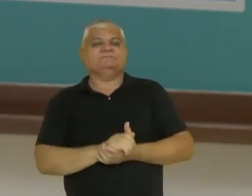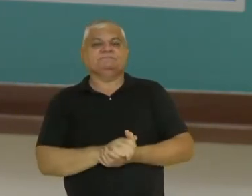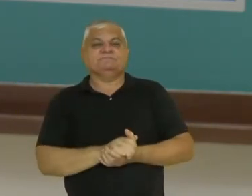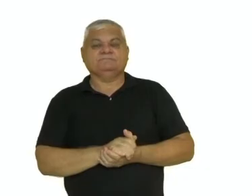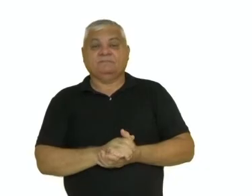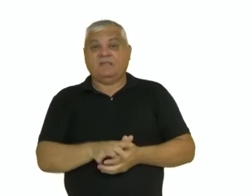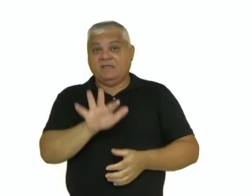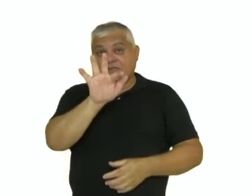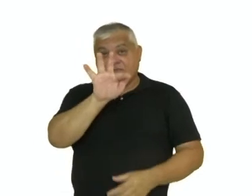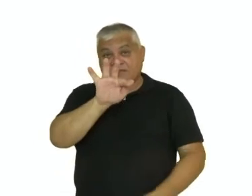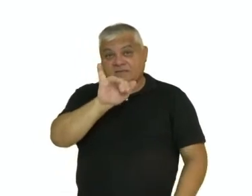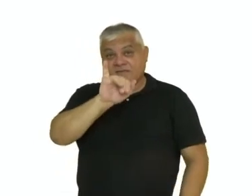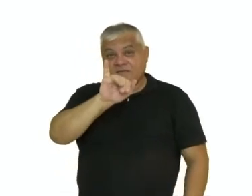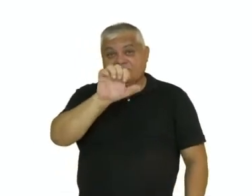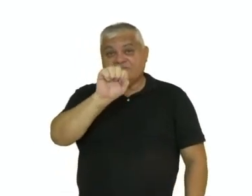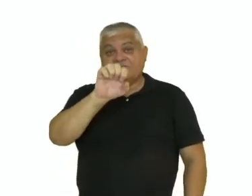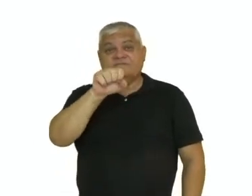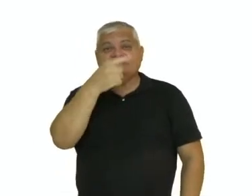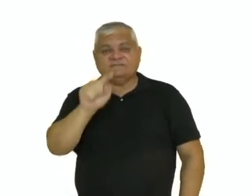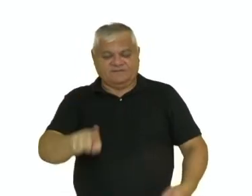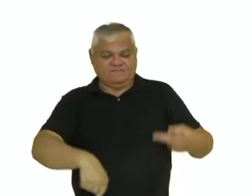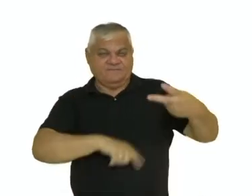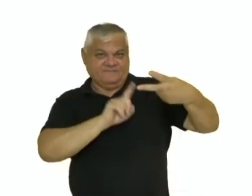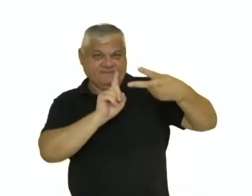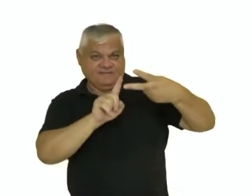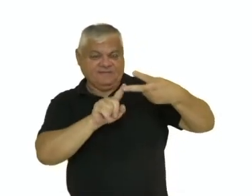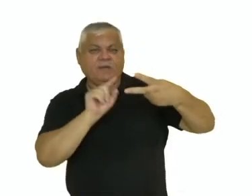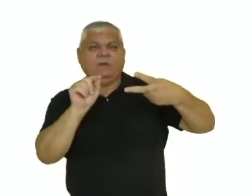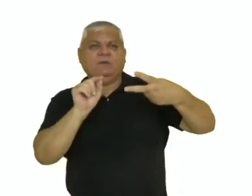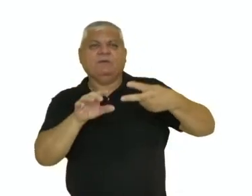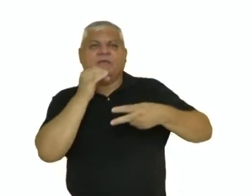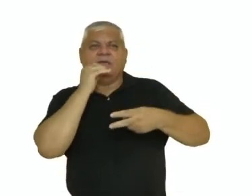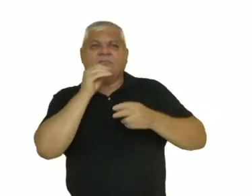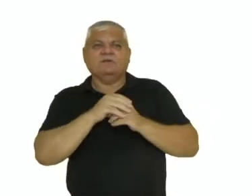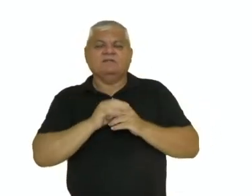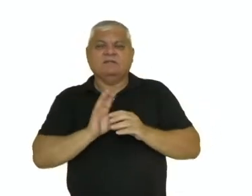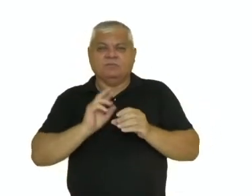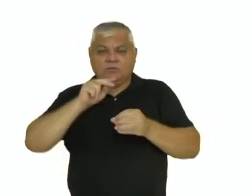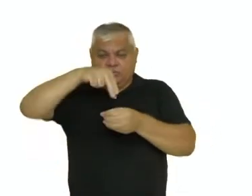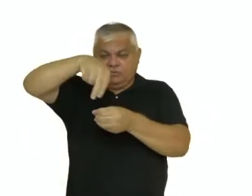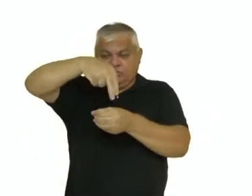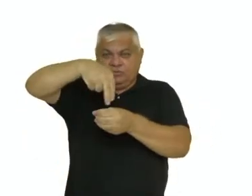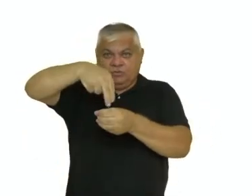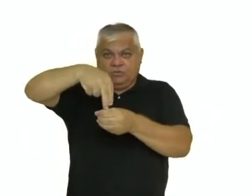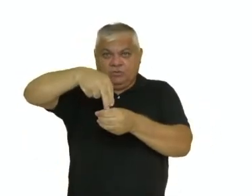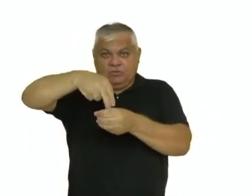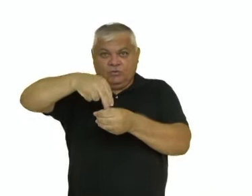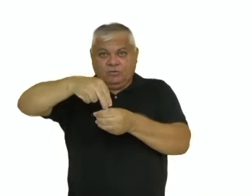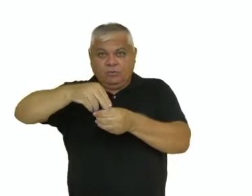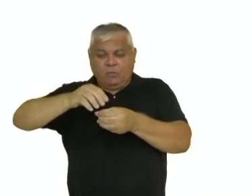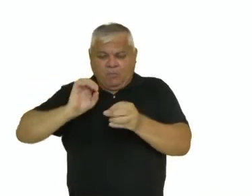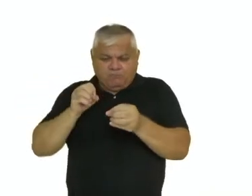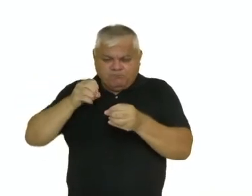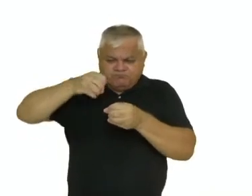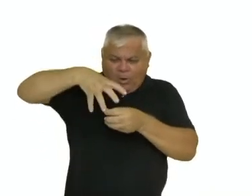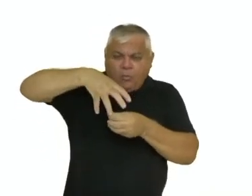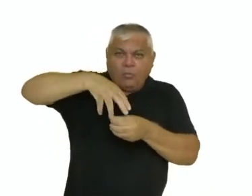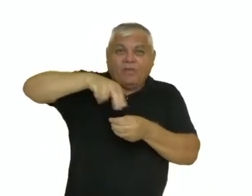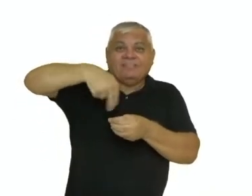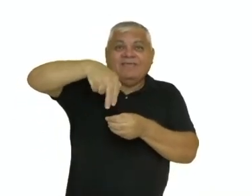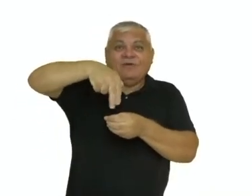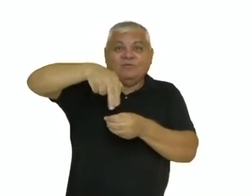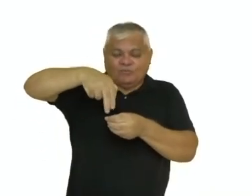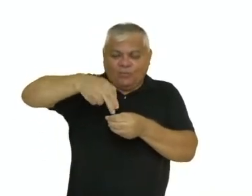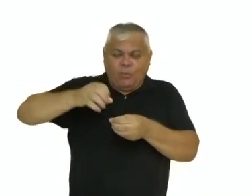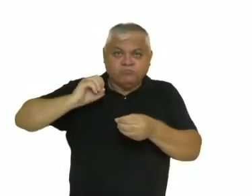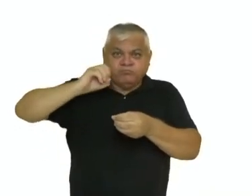Já a fissão nuclear é o processo em que se bombardeia o núcleo de um átomo radioativo com um nêutron e